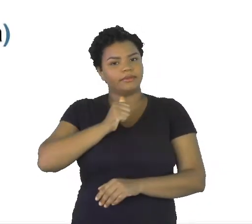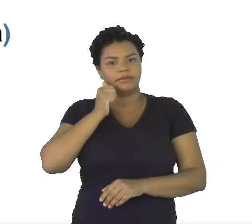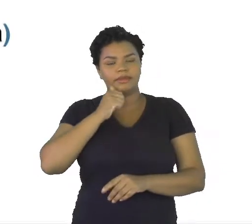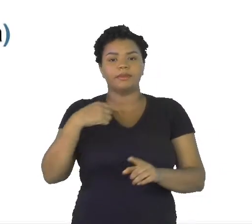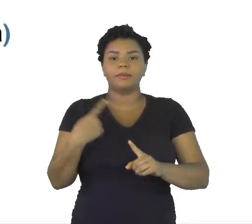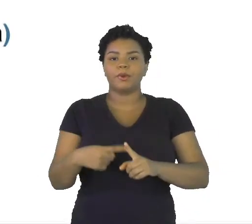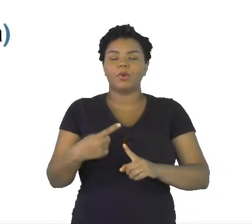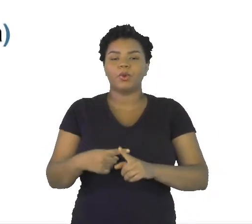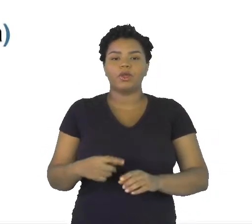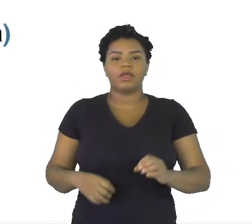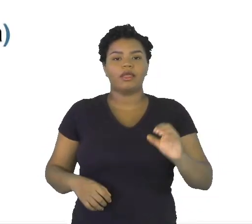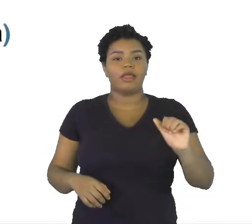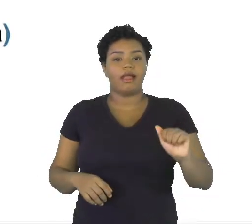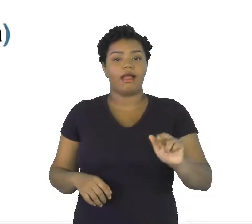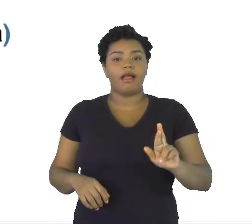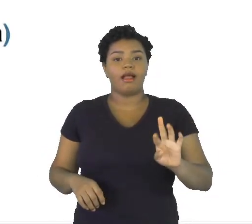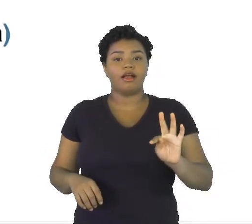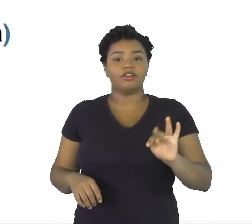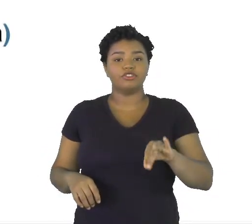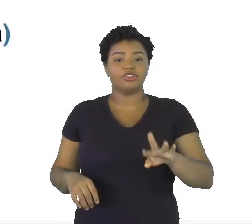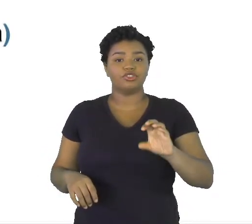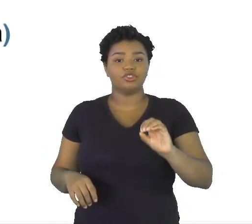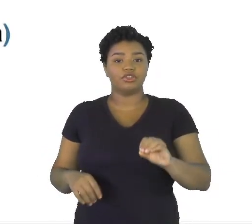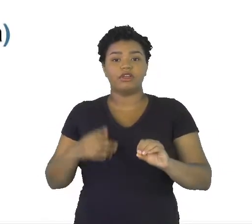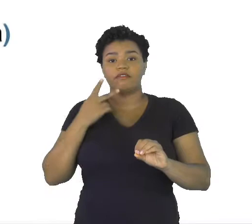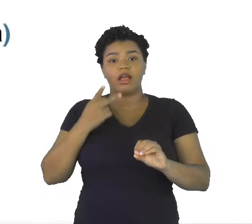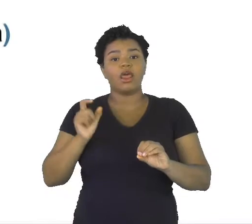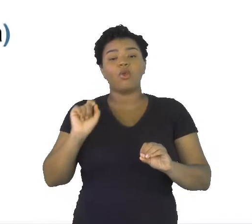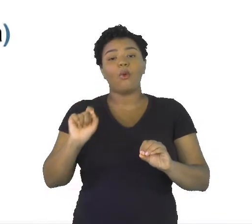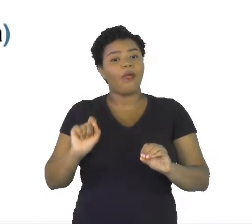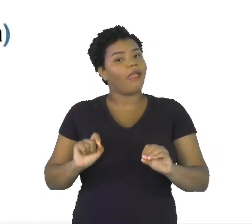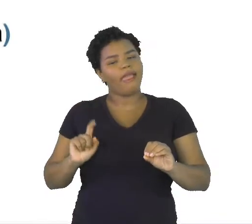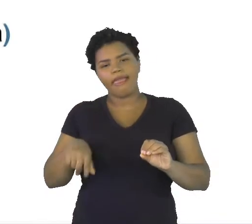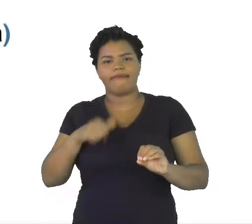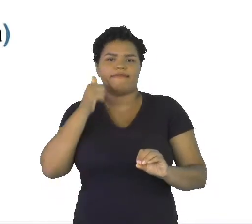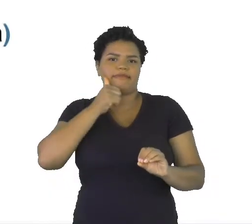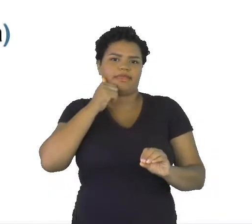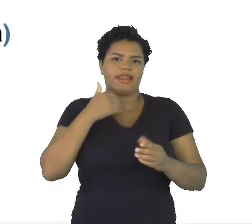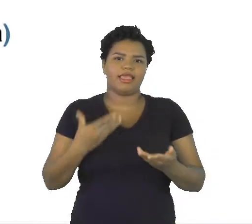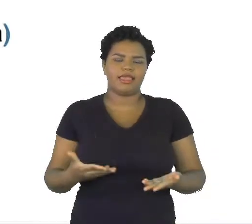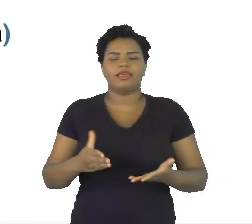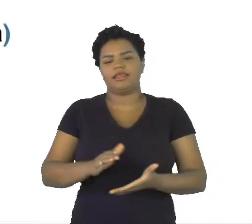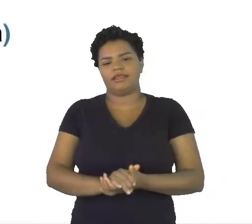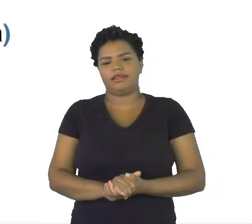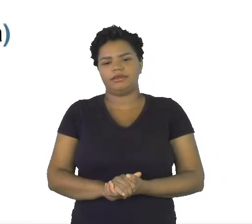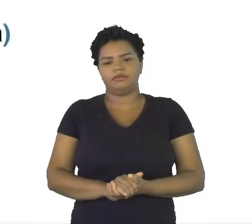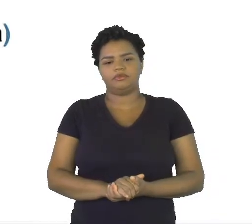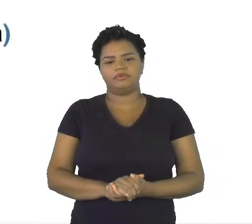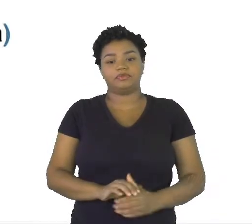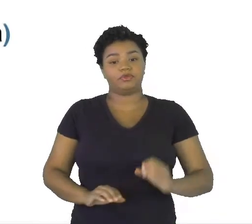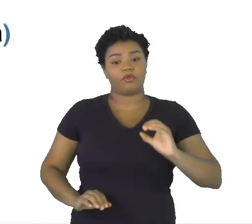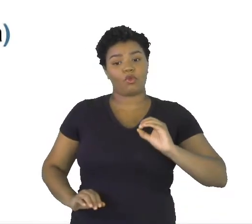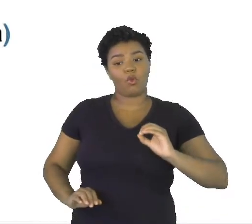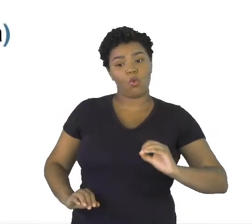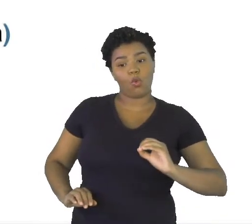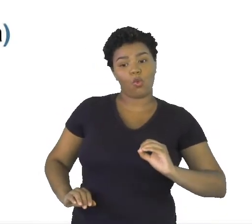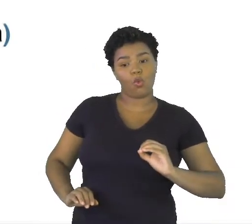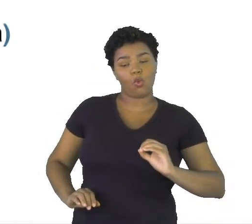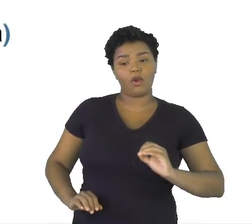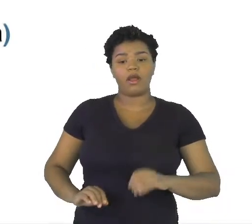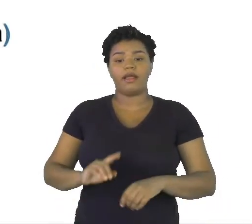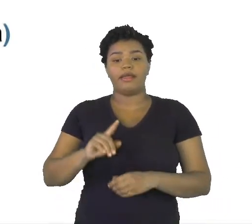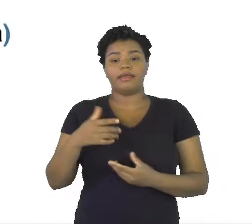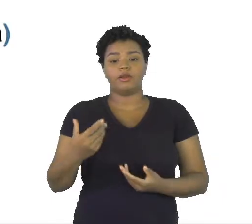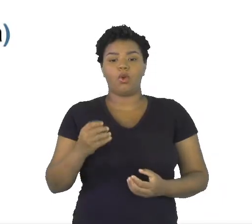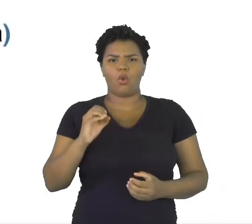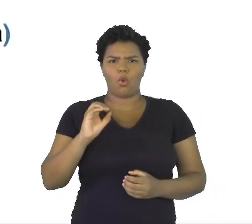meu artigo já está falando que a palavra é feminina. E aqui, o é para masculino ou é